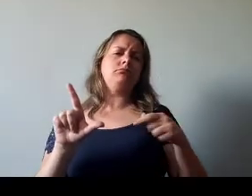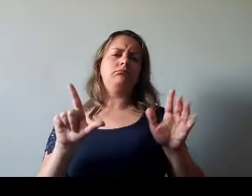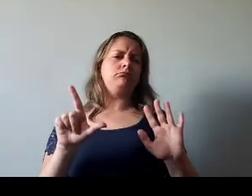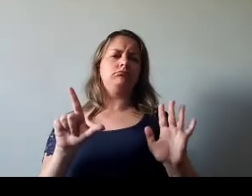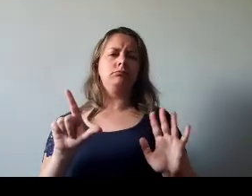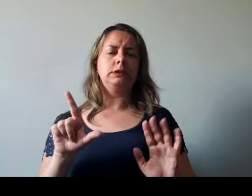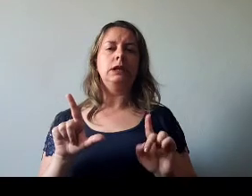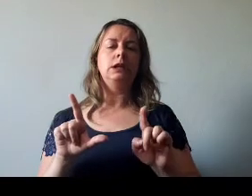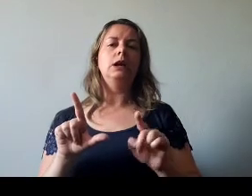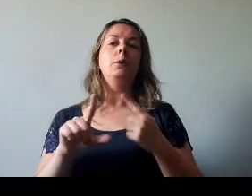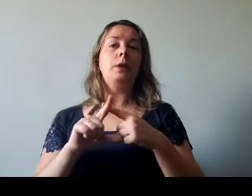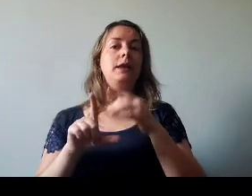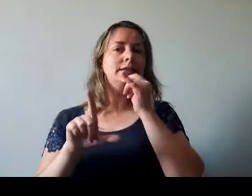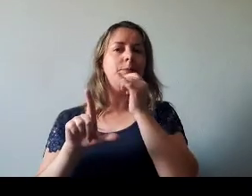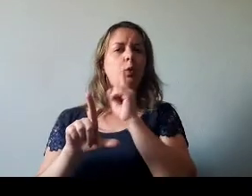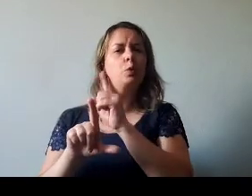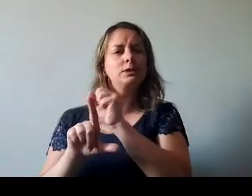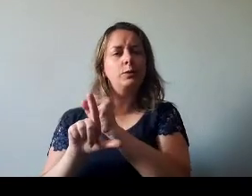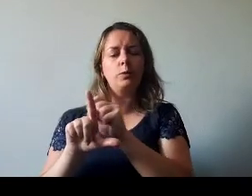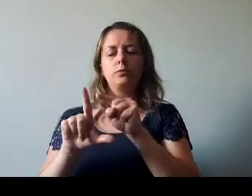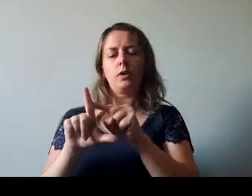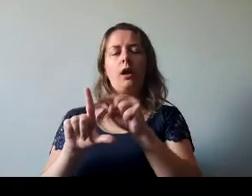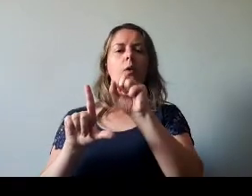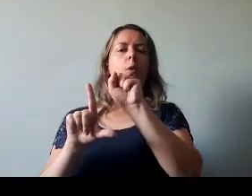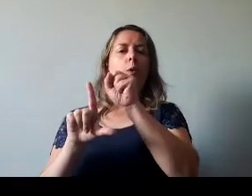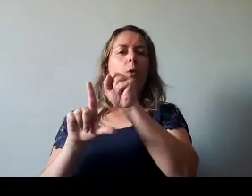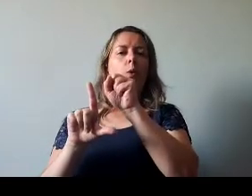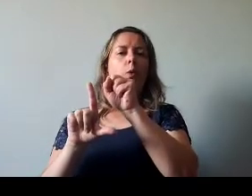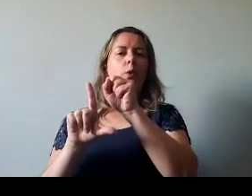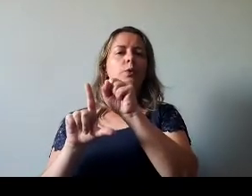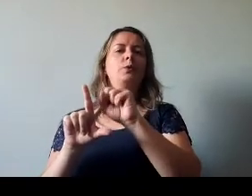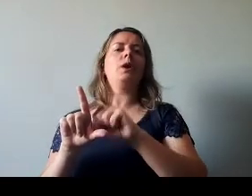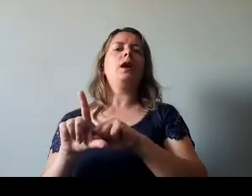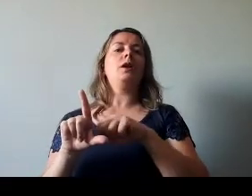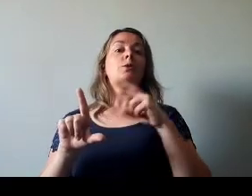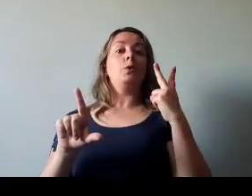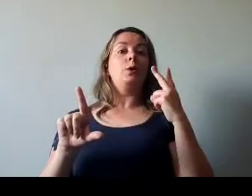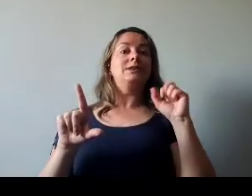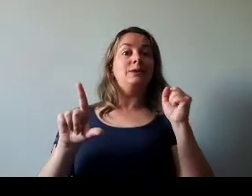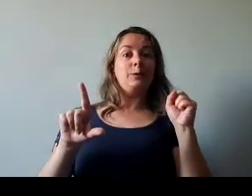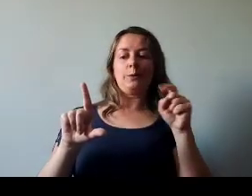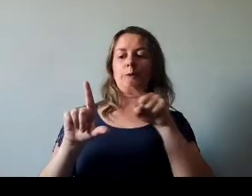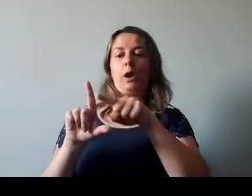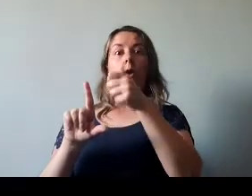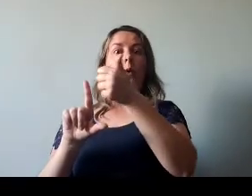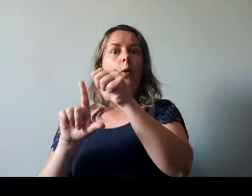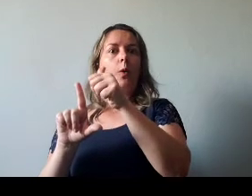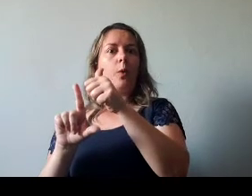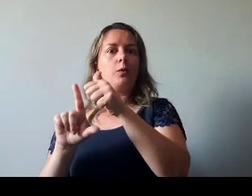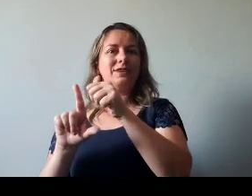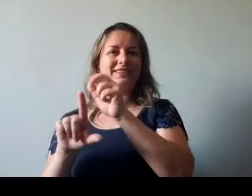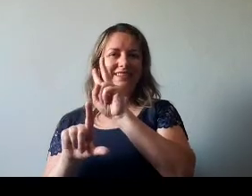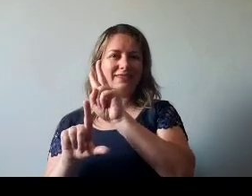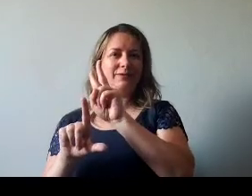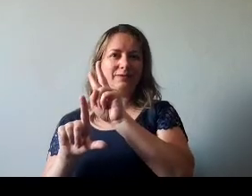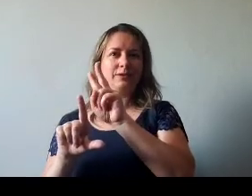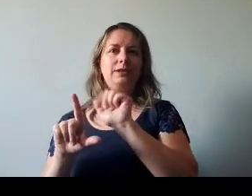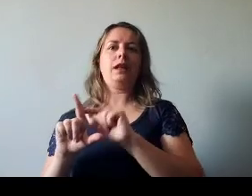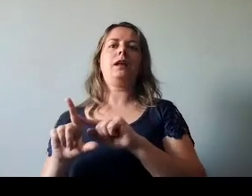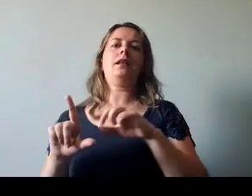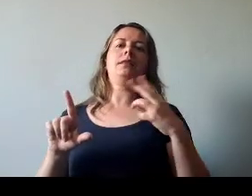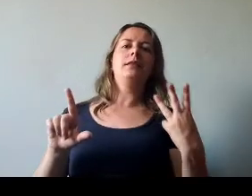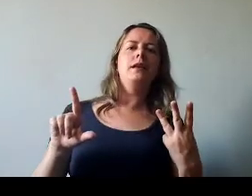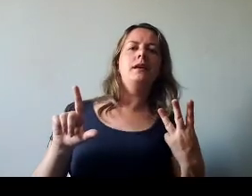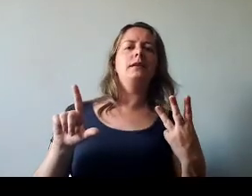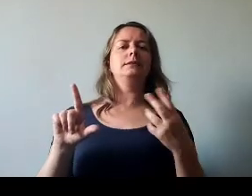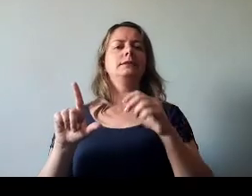1 segundo a velocidade seria 8, para 2 segundos a velocidade seria 11, para 3 segundos a velocidade seria 14, tá? Mas aí